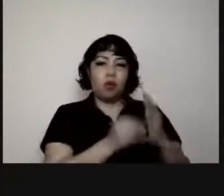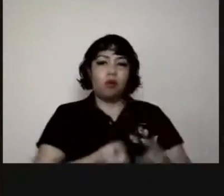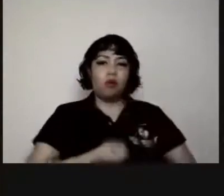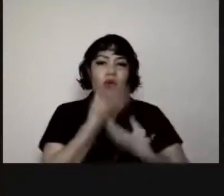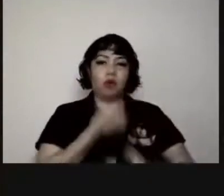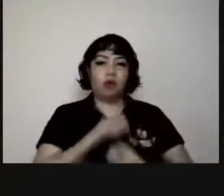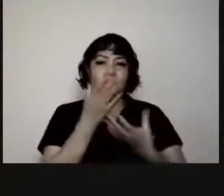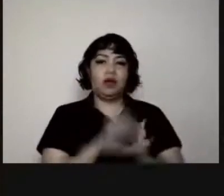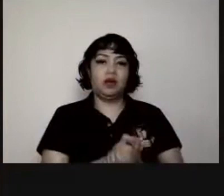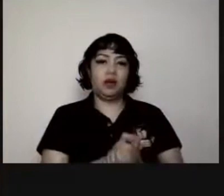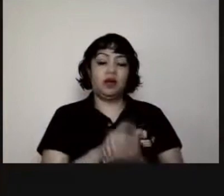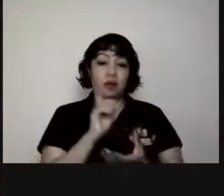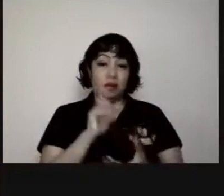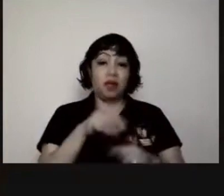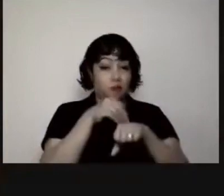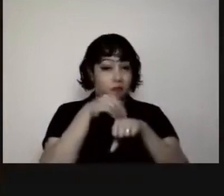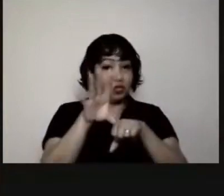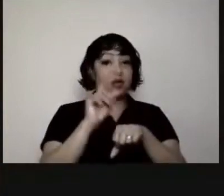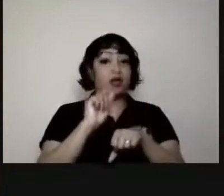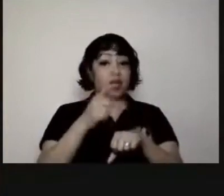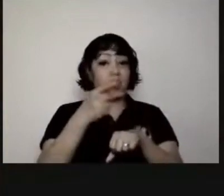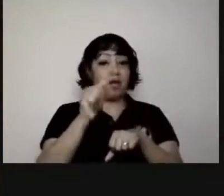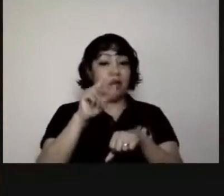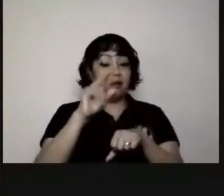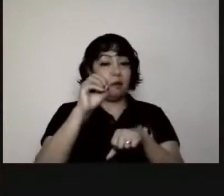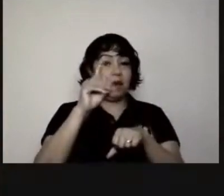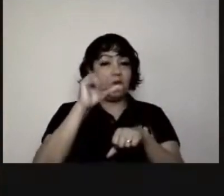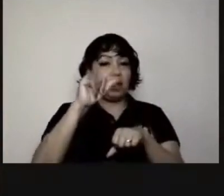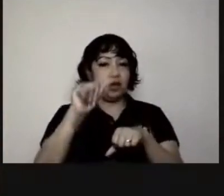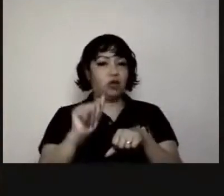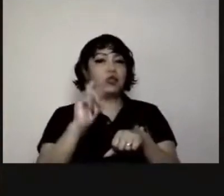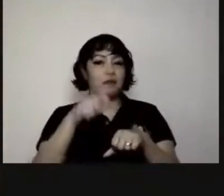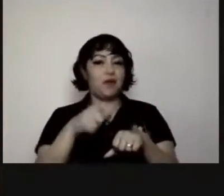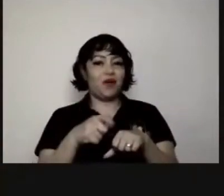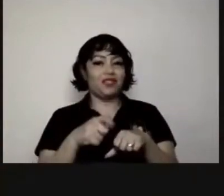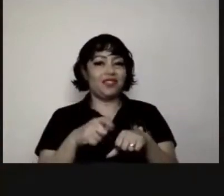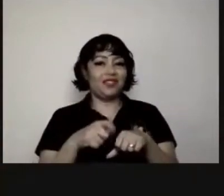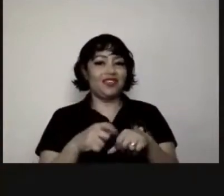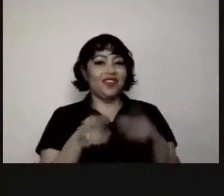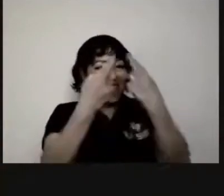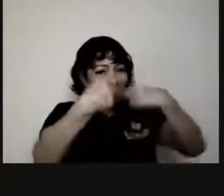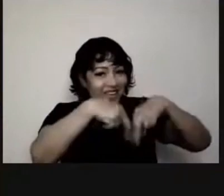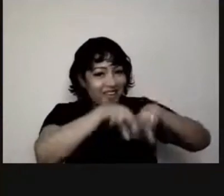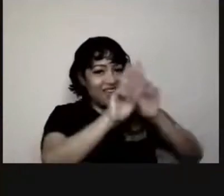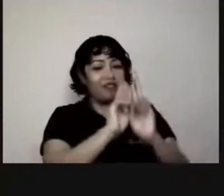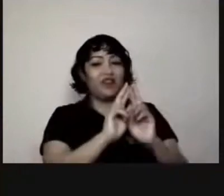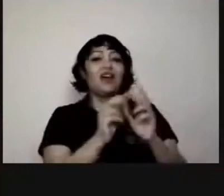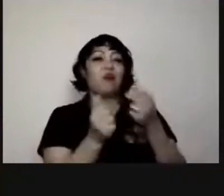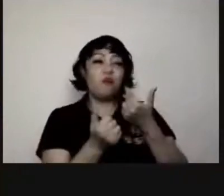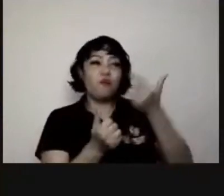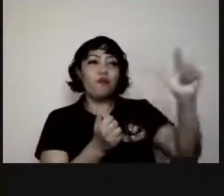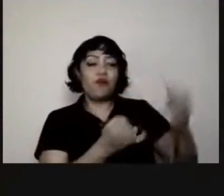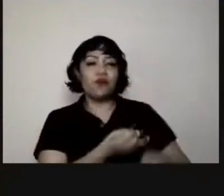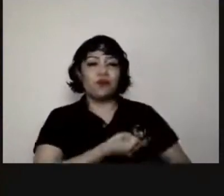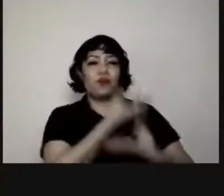uma dica é a paródia. Né, que a gente pode aí reviver um outro poema através de um olhar